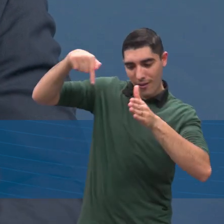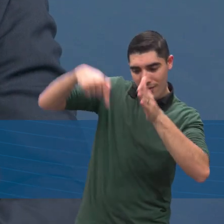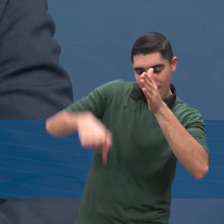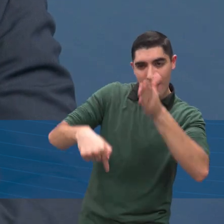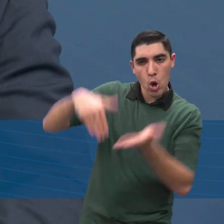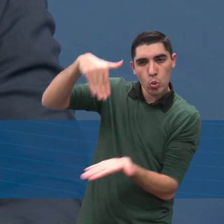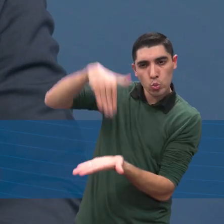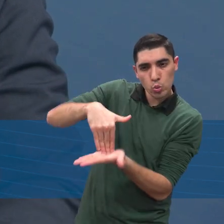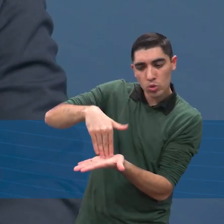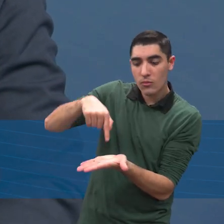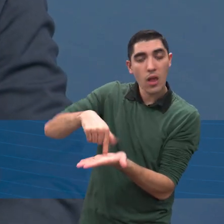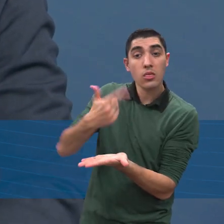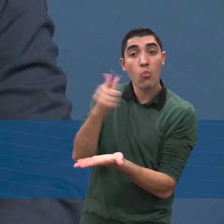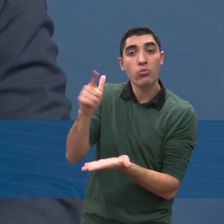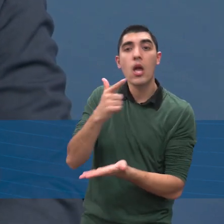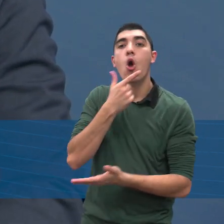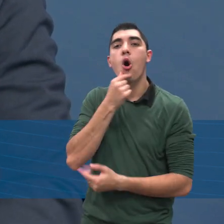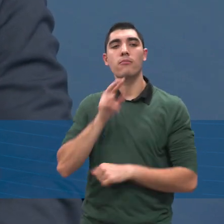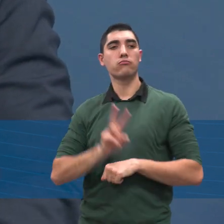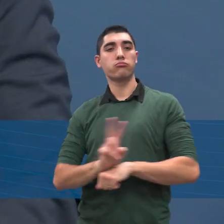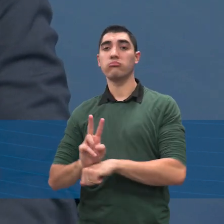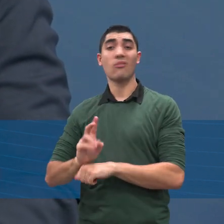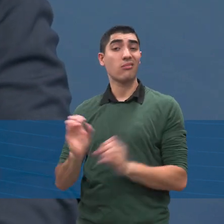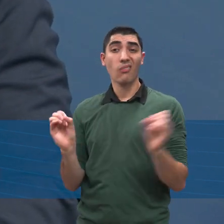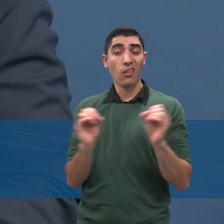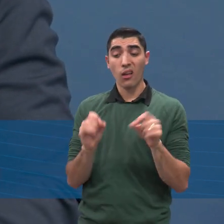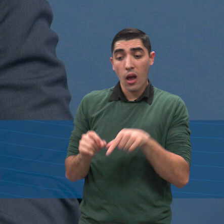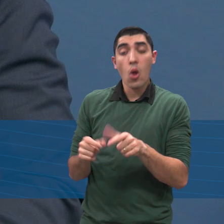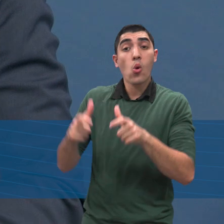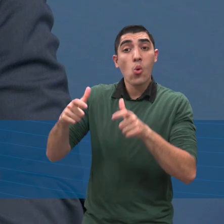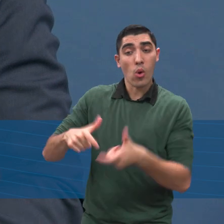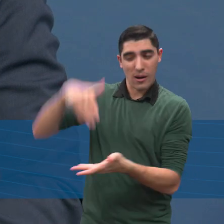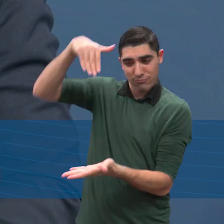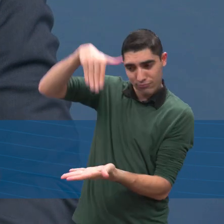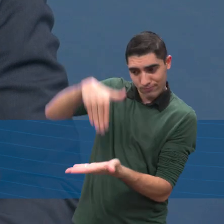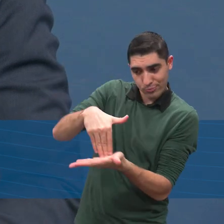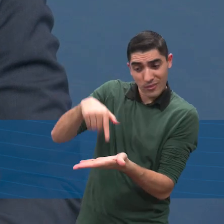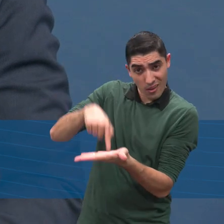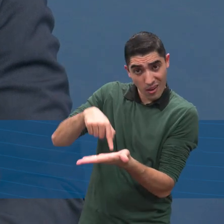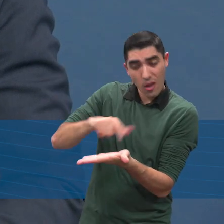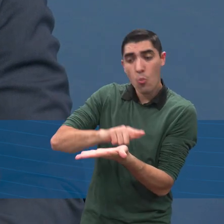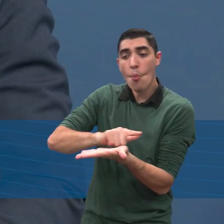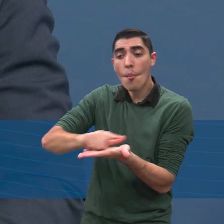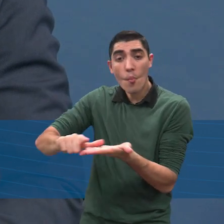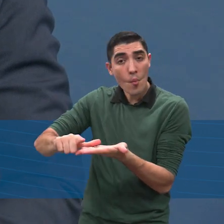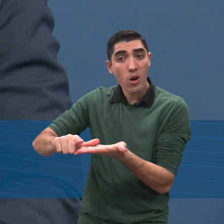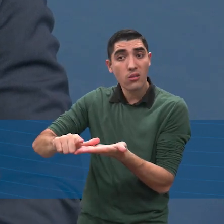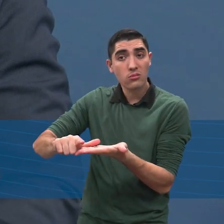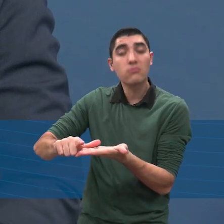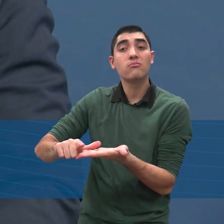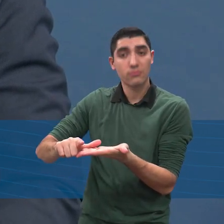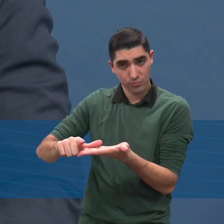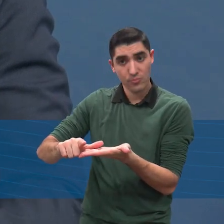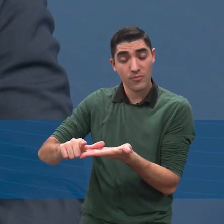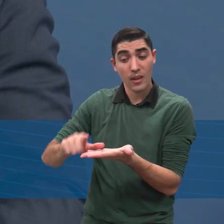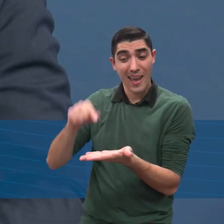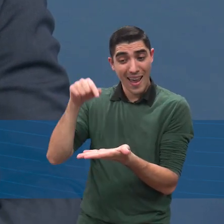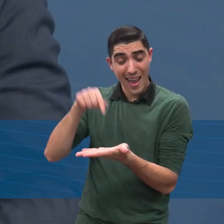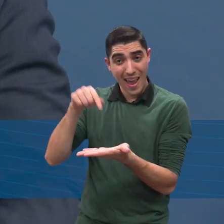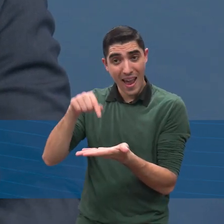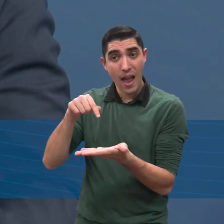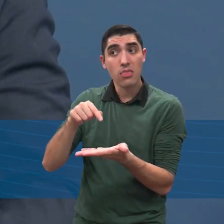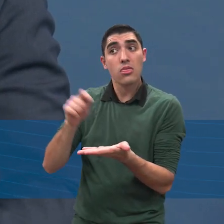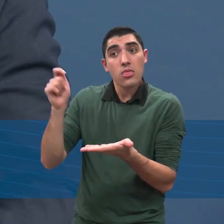porteiro, né? Que ficou o porteiro eletrônico. Então fica aquele espaço de ninguém, é um espaço de nada. Então, quando você